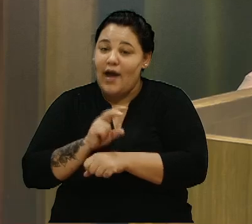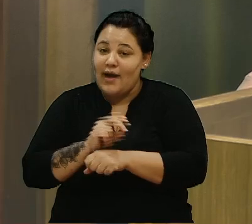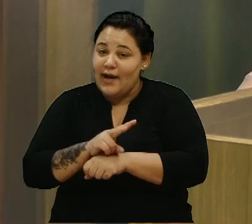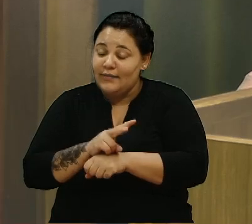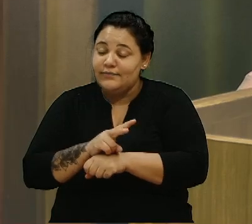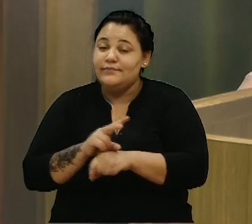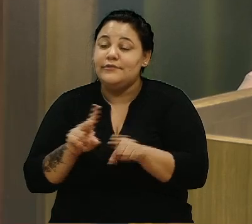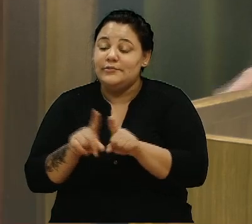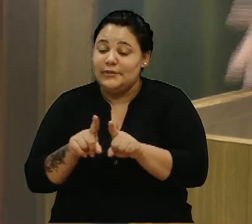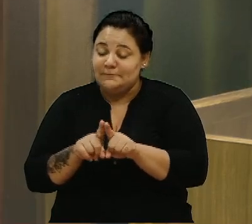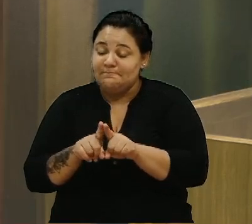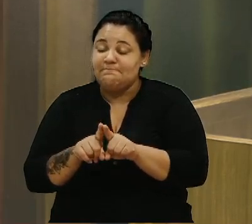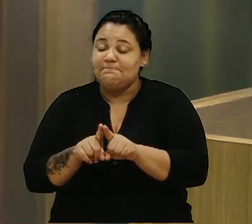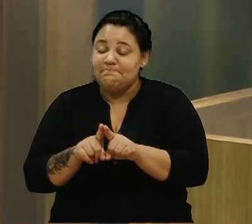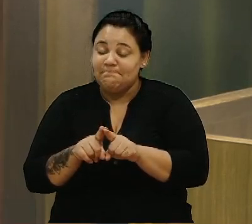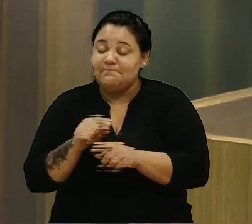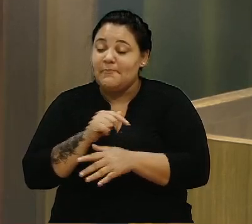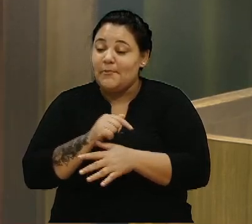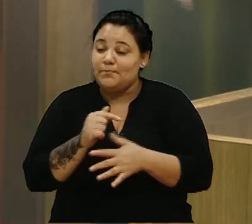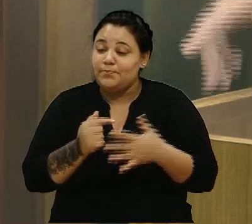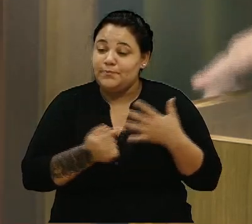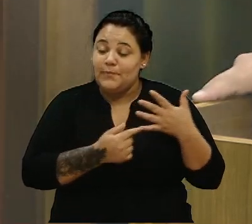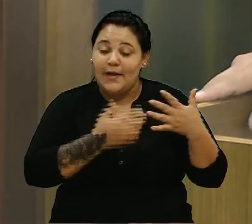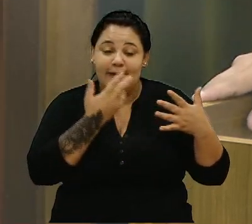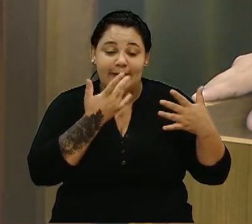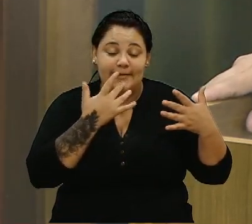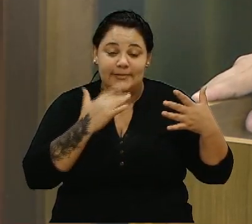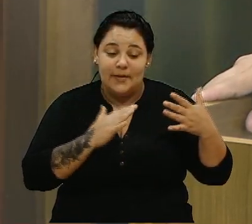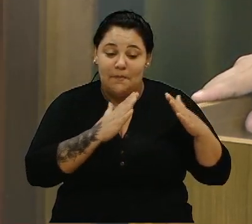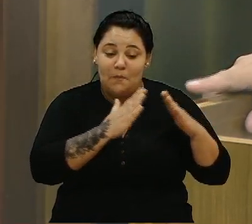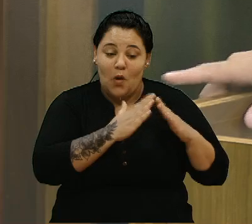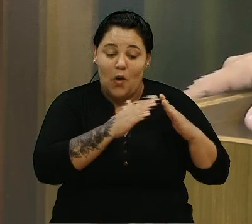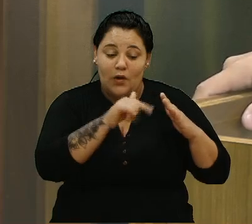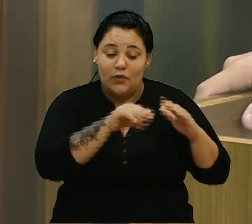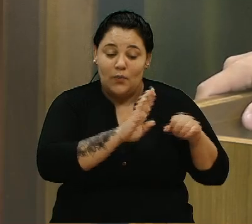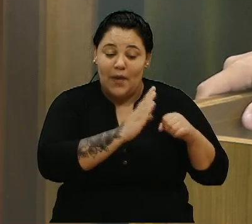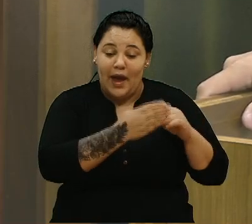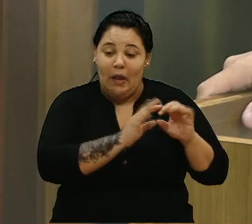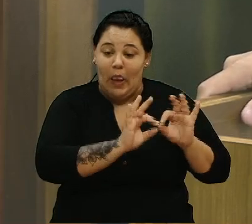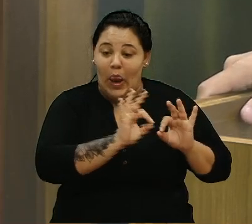Casos inúmeros em que a criança mora num bairro e é jogada para outro.